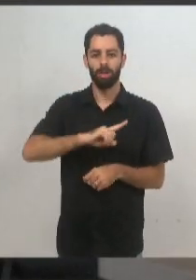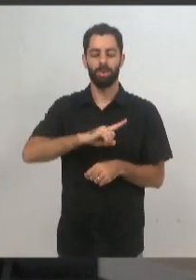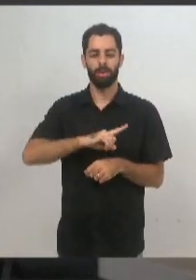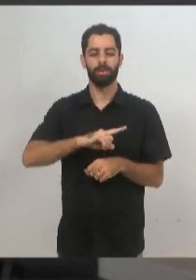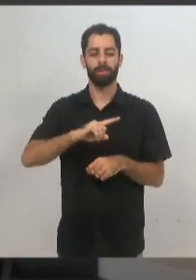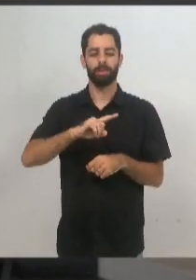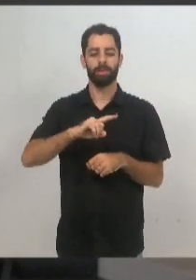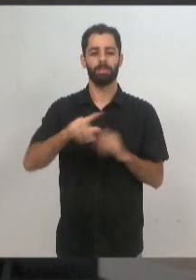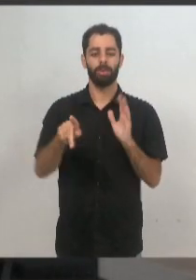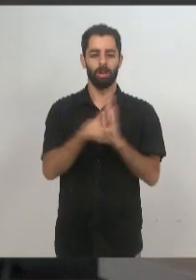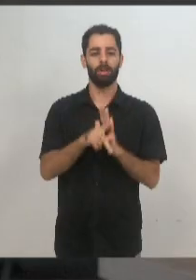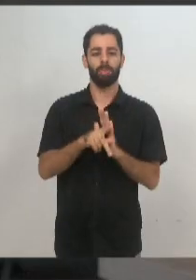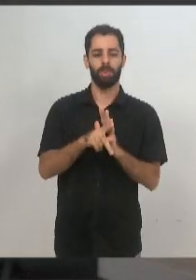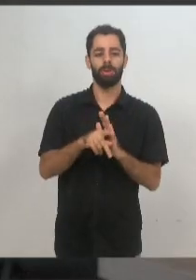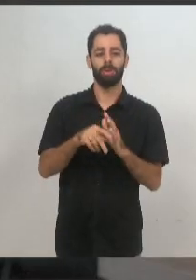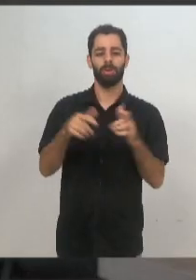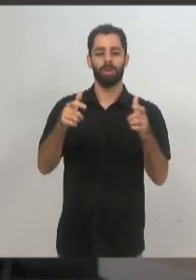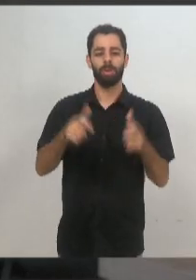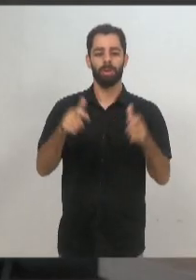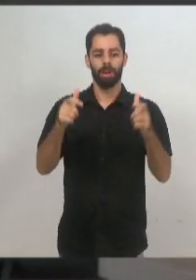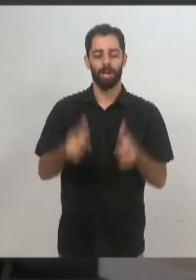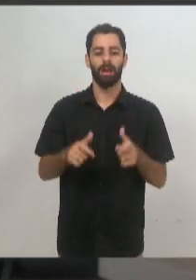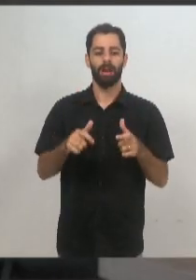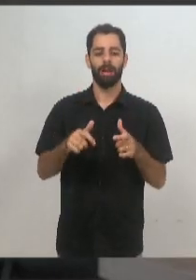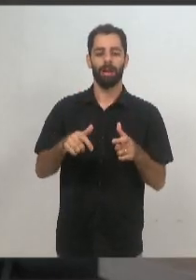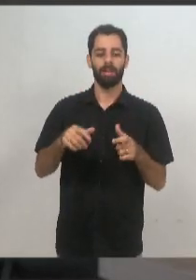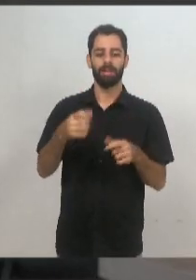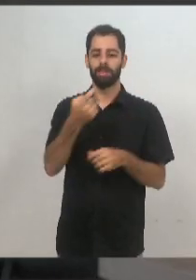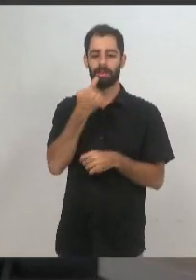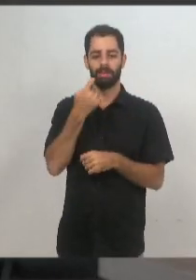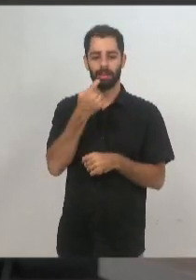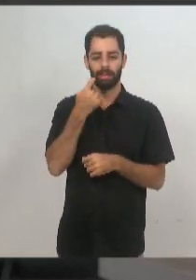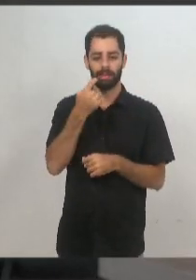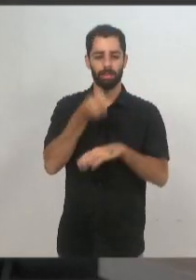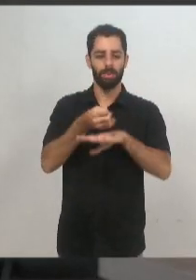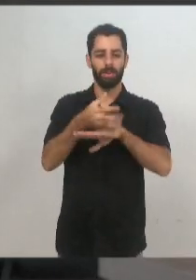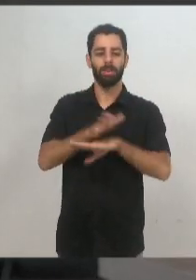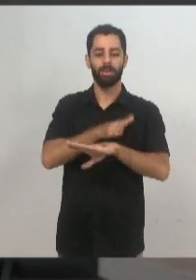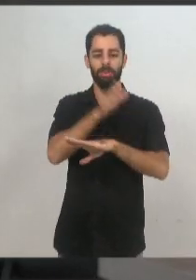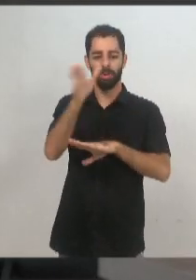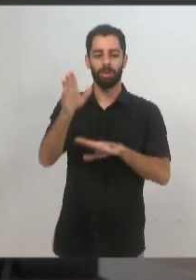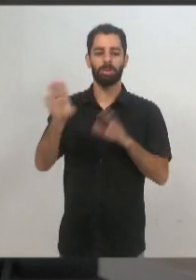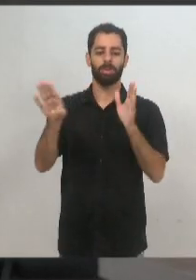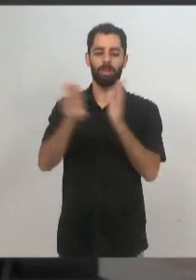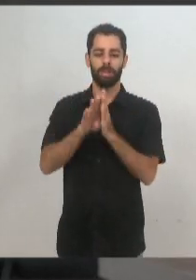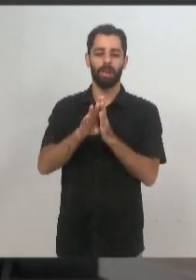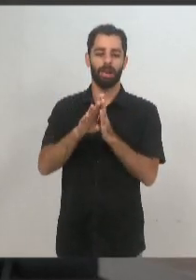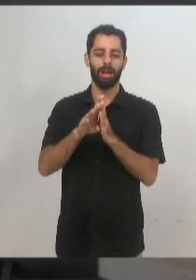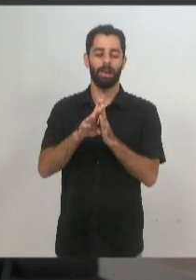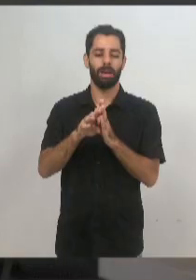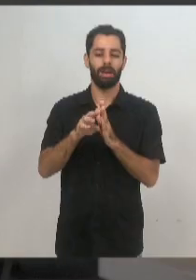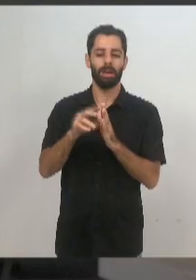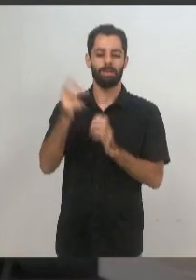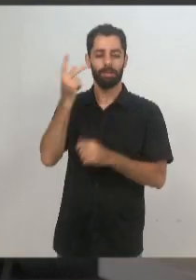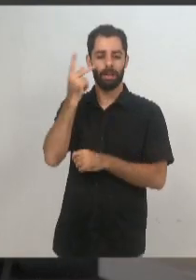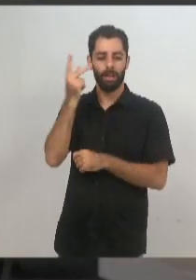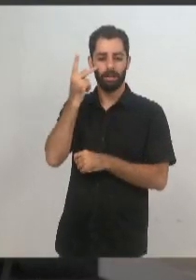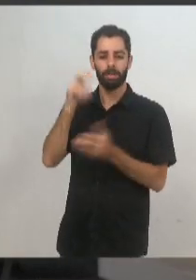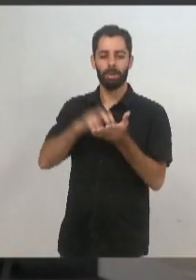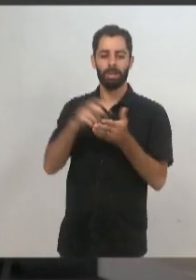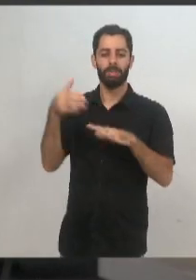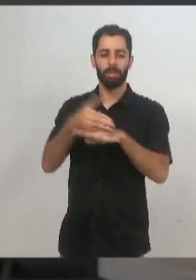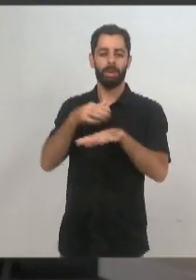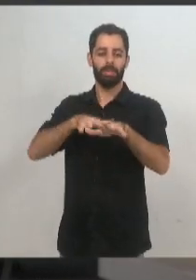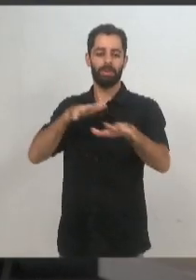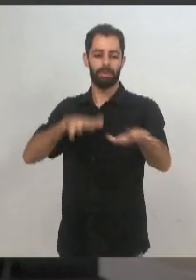Paulista. Vou me deslocar de Blumenau, sexta-feira de madrugada, para chegar lá já de manhã cedo no sábado e participar da